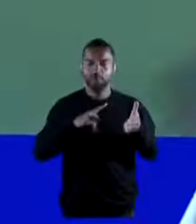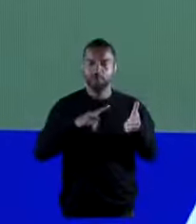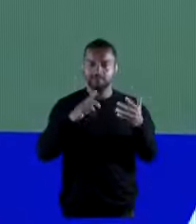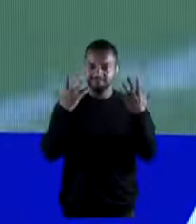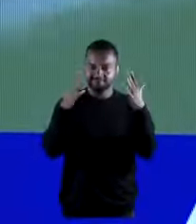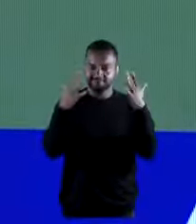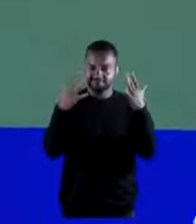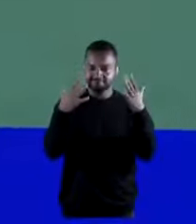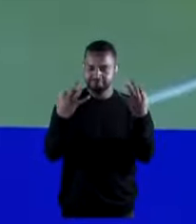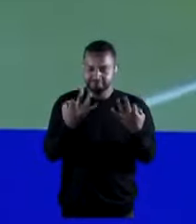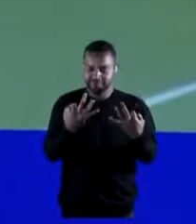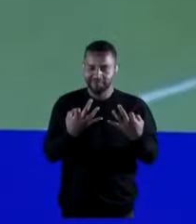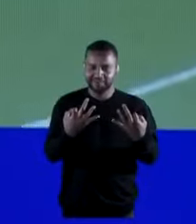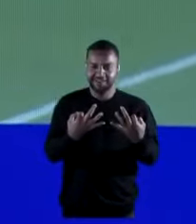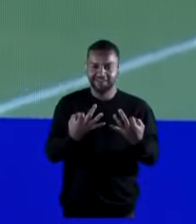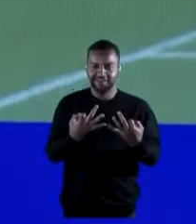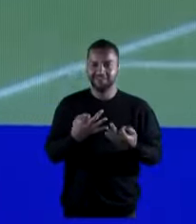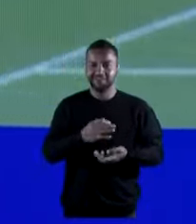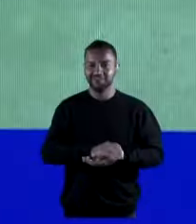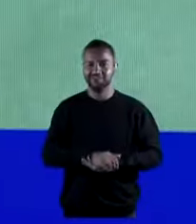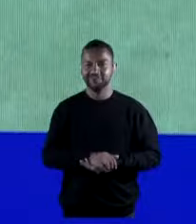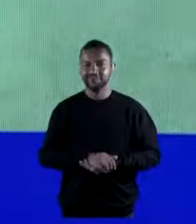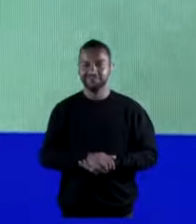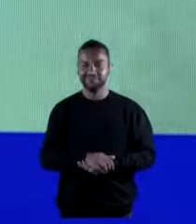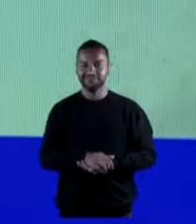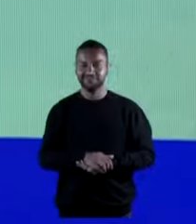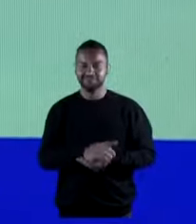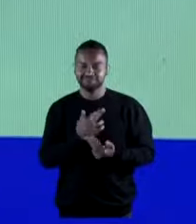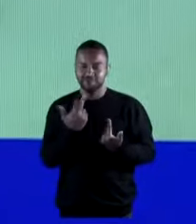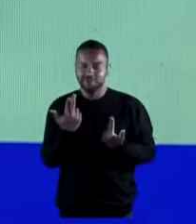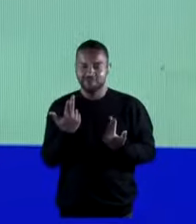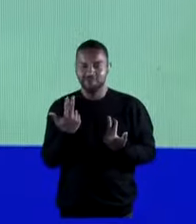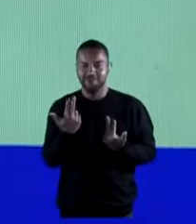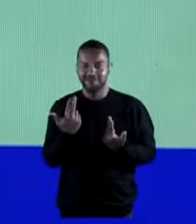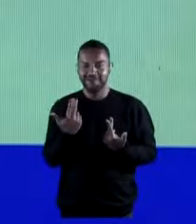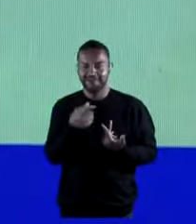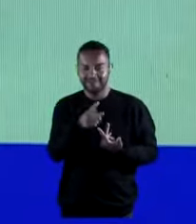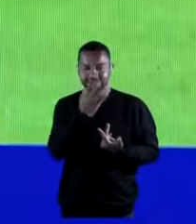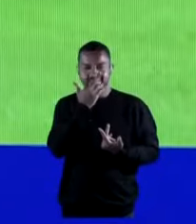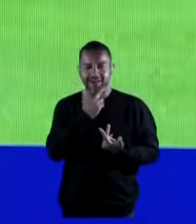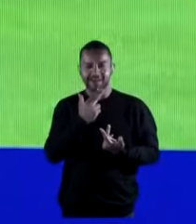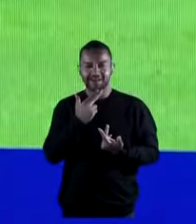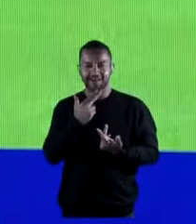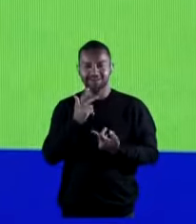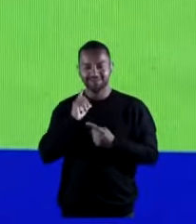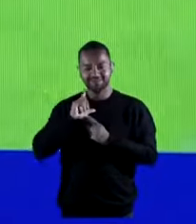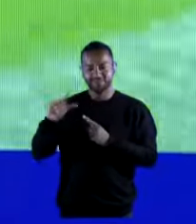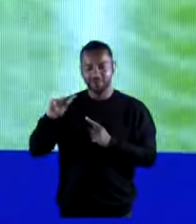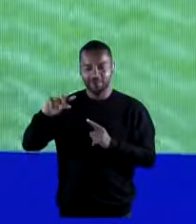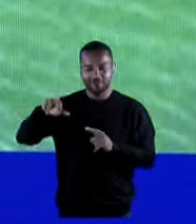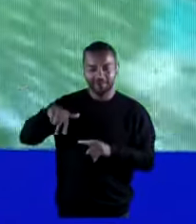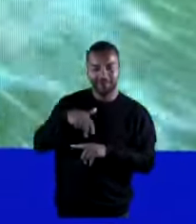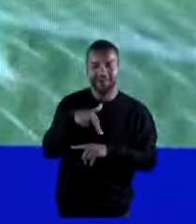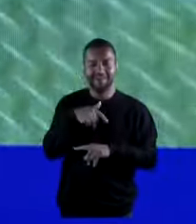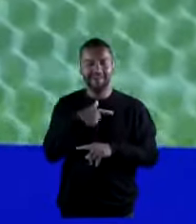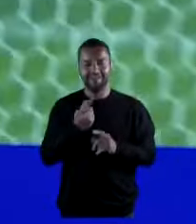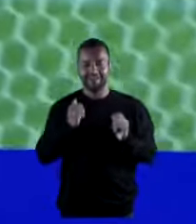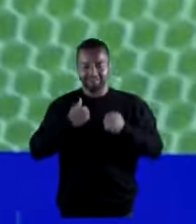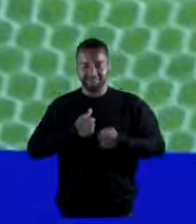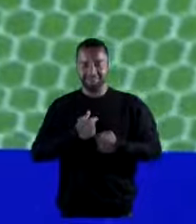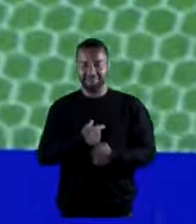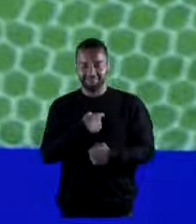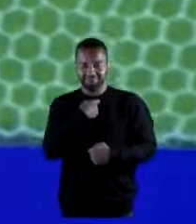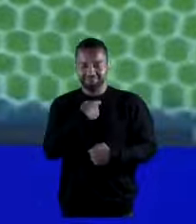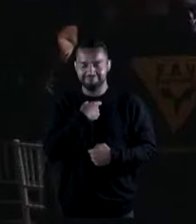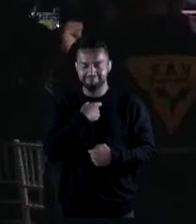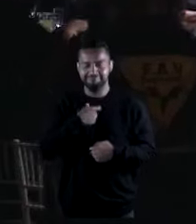bem nele também. Opa! Como o Zito, como o Clodoaldo, como todo mundo. Esse aí parece que saiu do jogo e veio de terno, né? Jogou de terno.